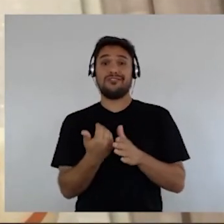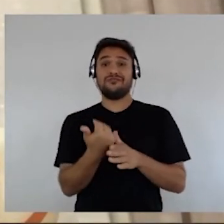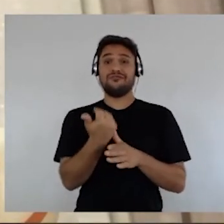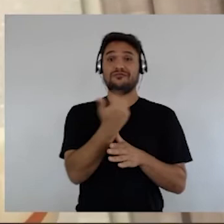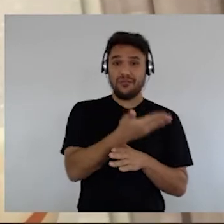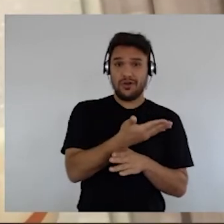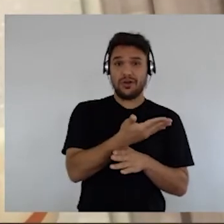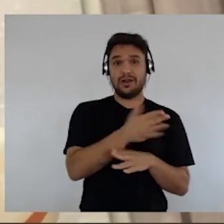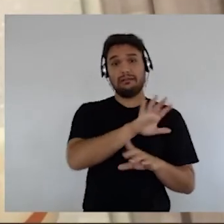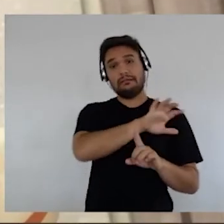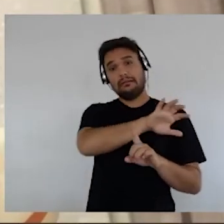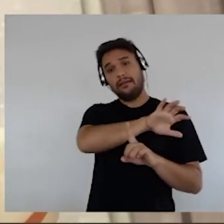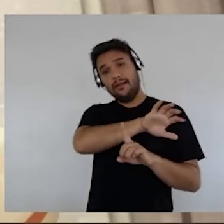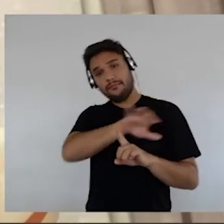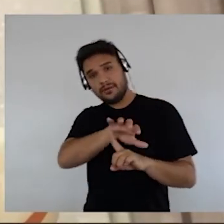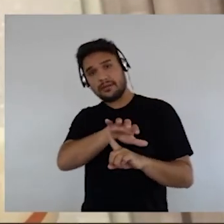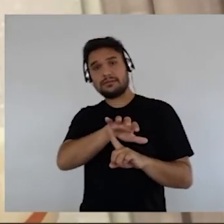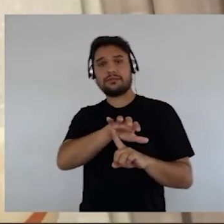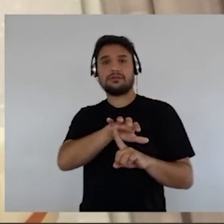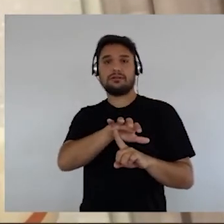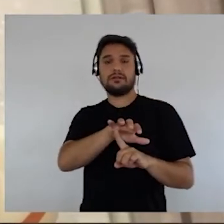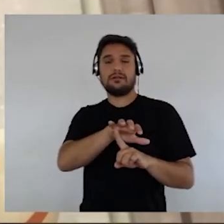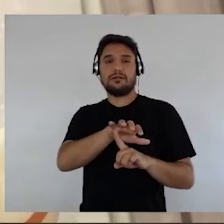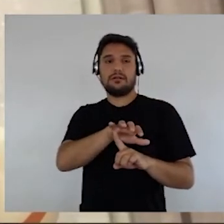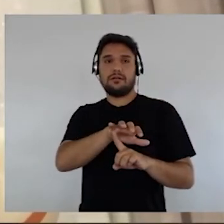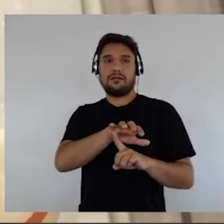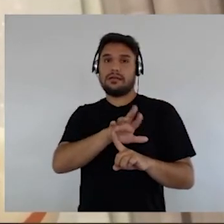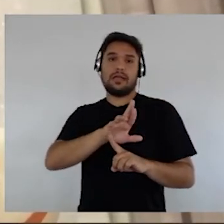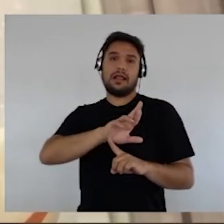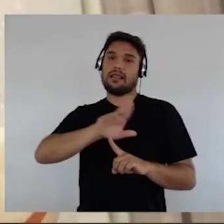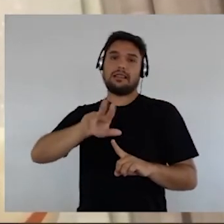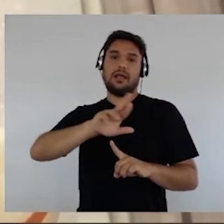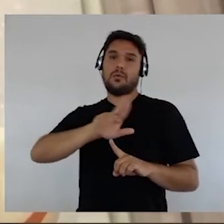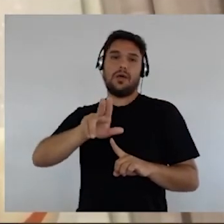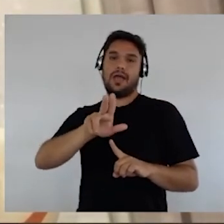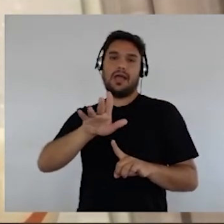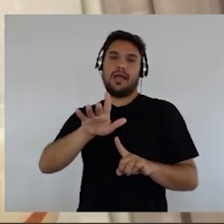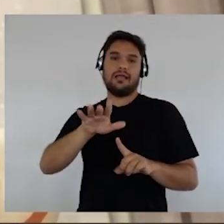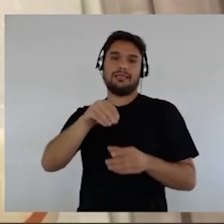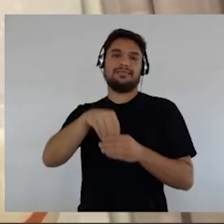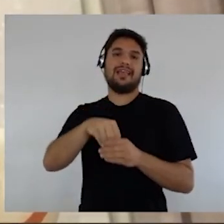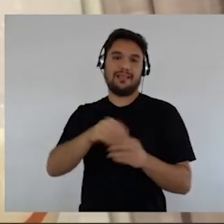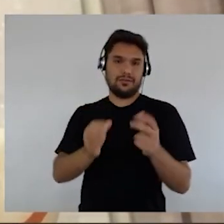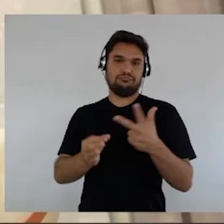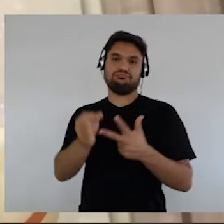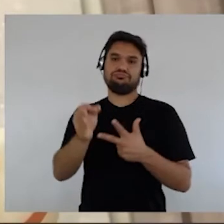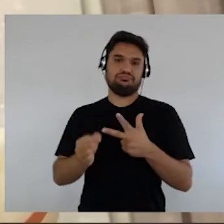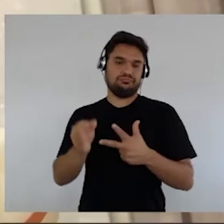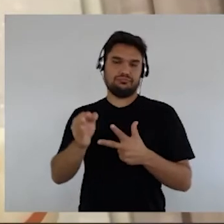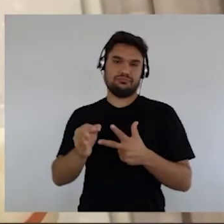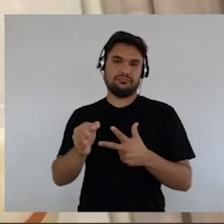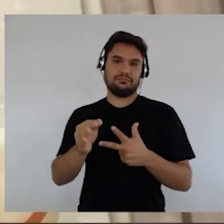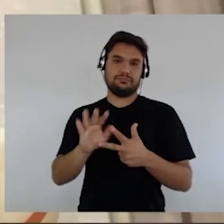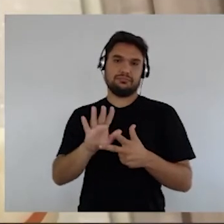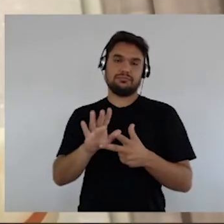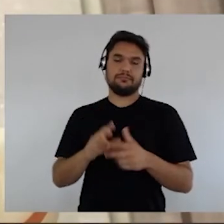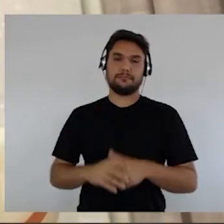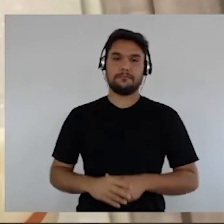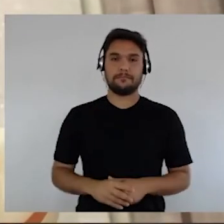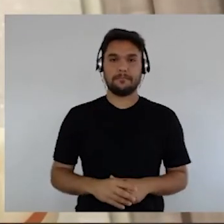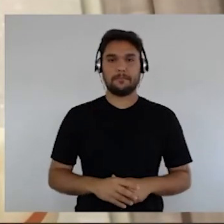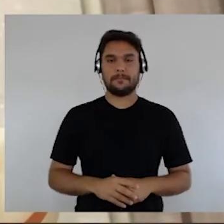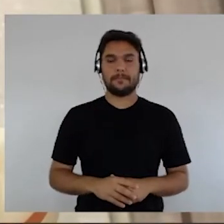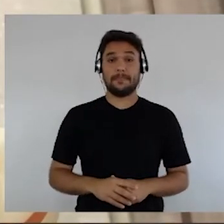colaterais que afetam terceiros e que não foram considerados pelo prolator da decisão.